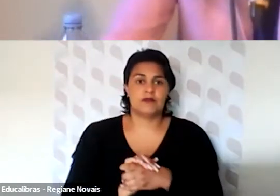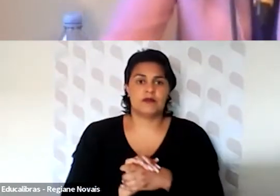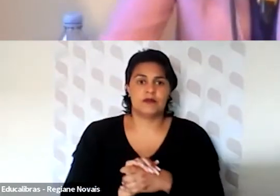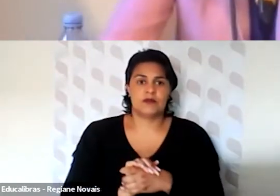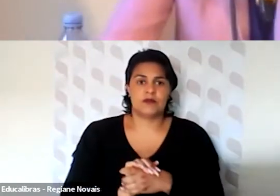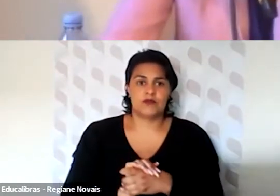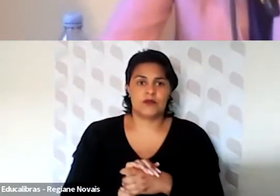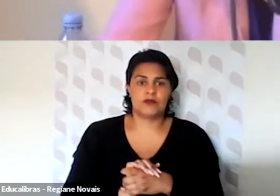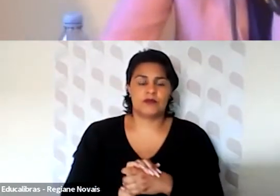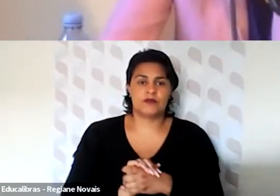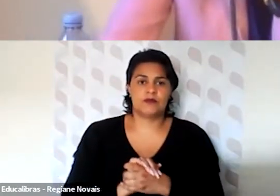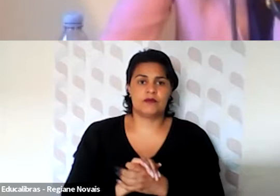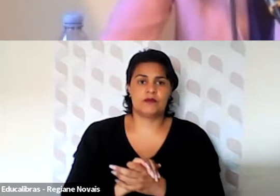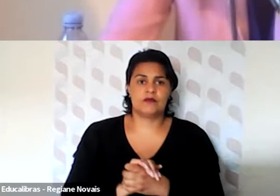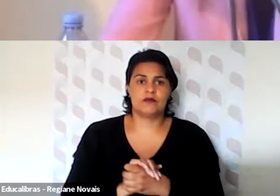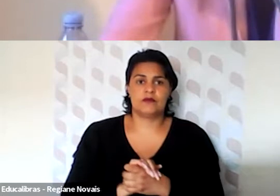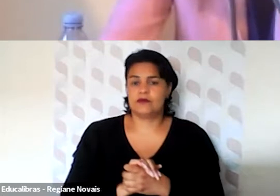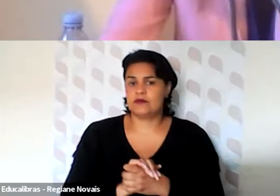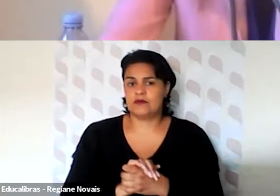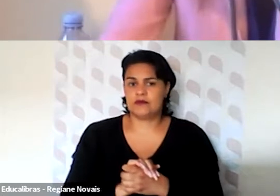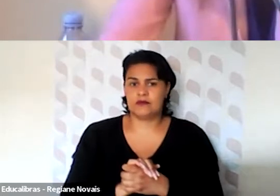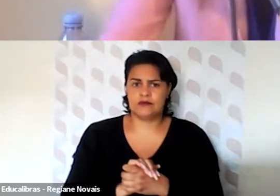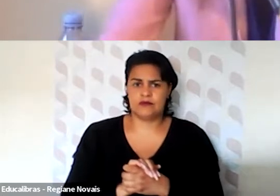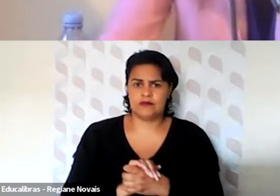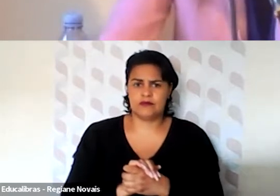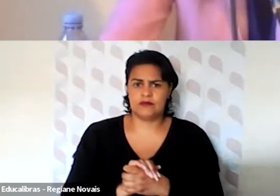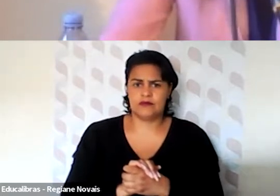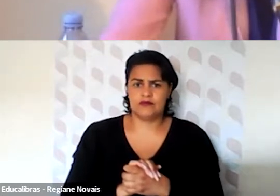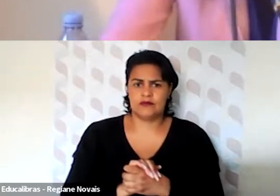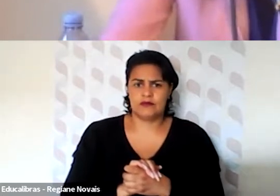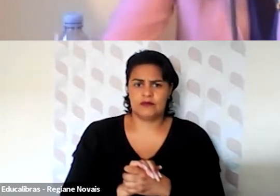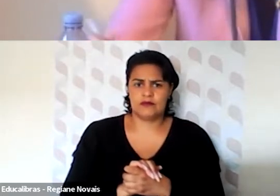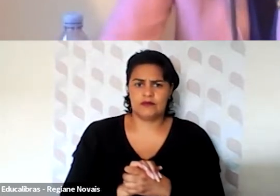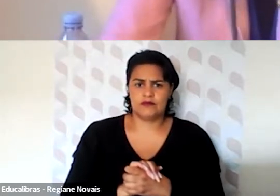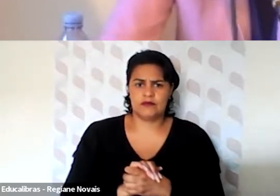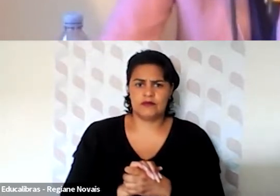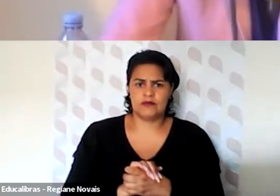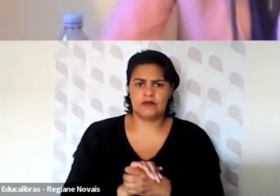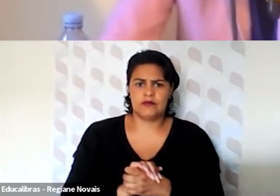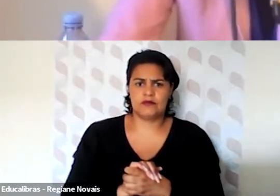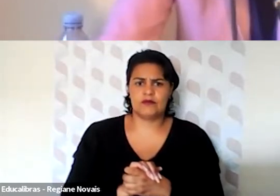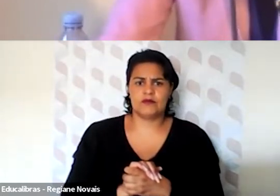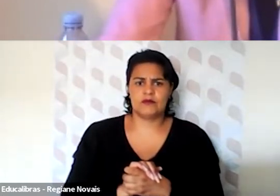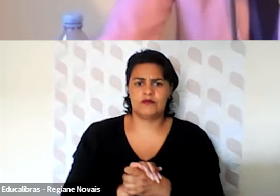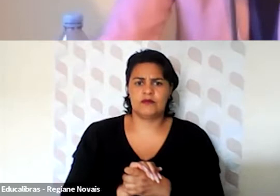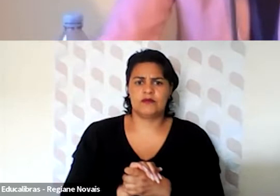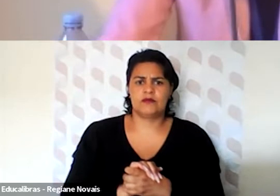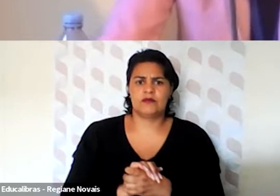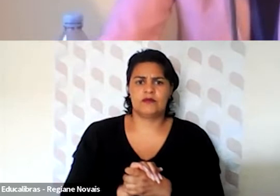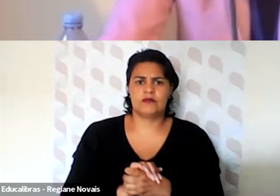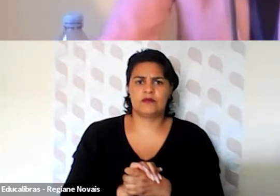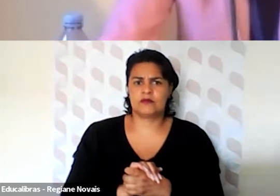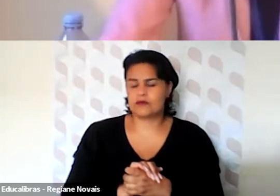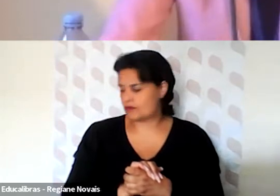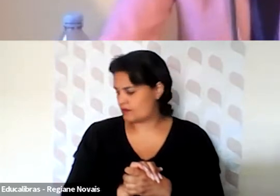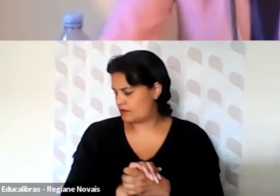Bon, j'ai dit que c'était important aussi que tous les panélistes soutiennent, parce que c'est vraiment un acte héroïque de tenir 10 jours de résistance dans